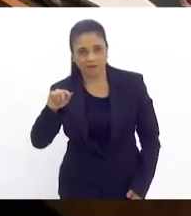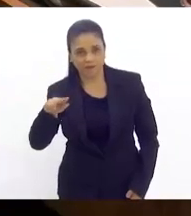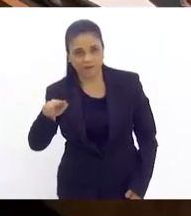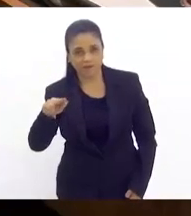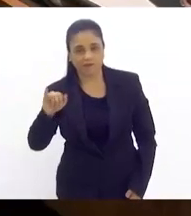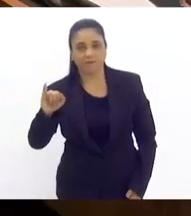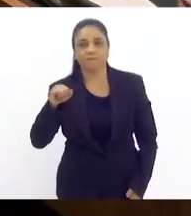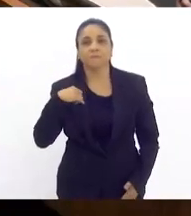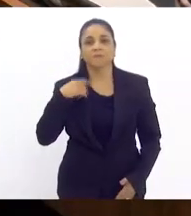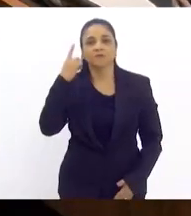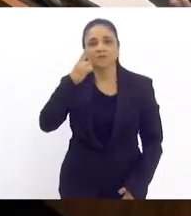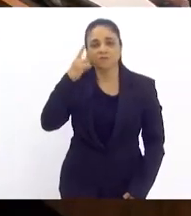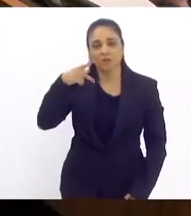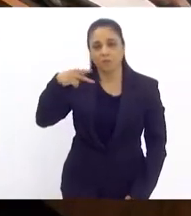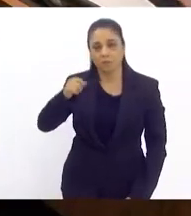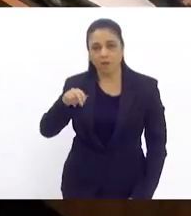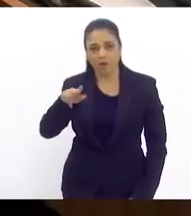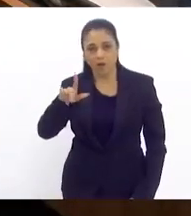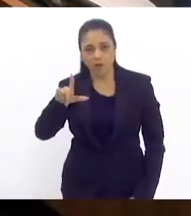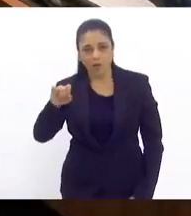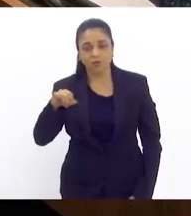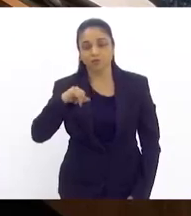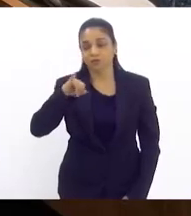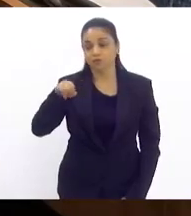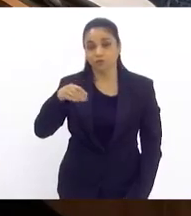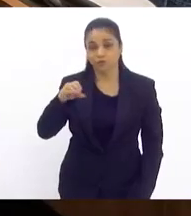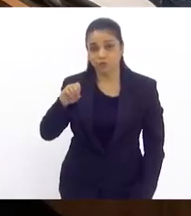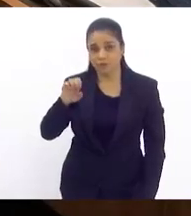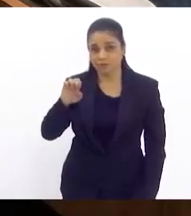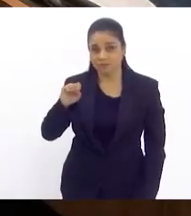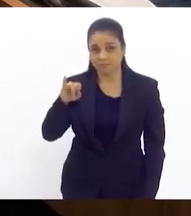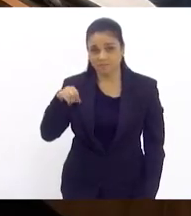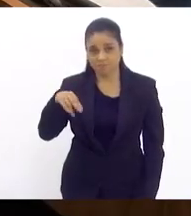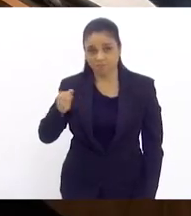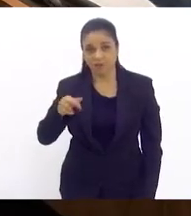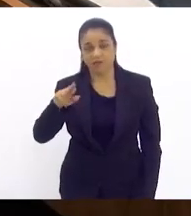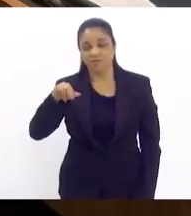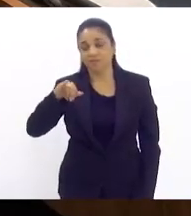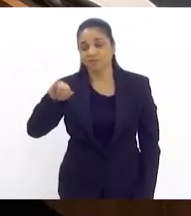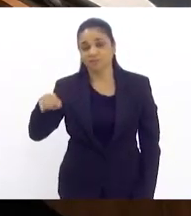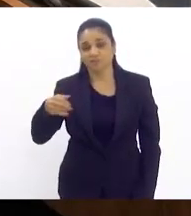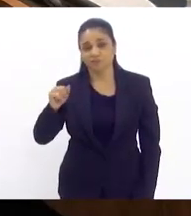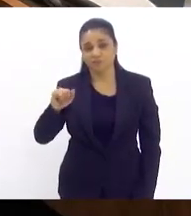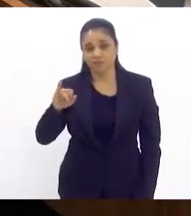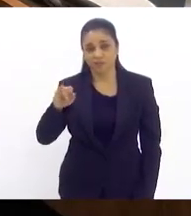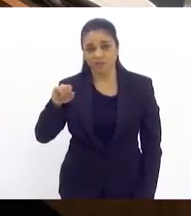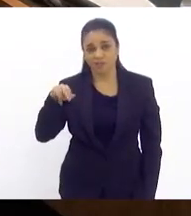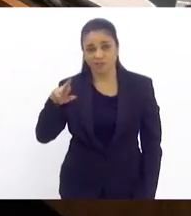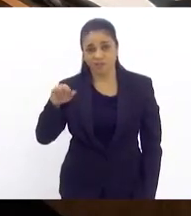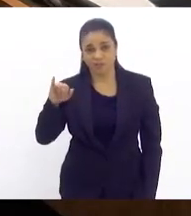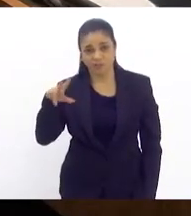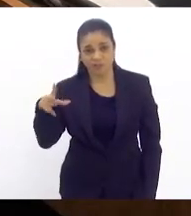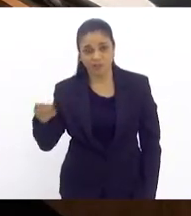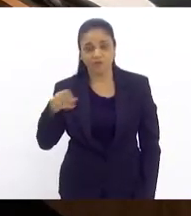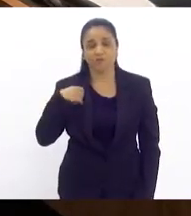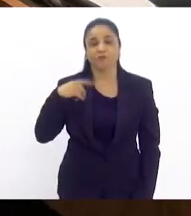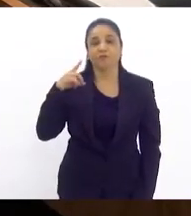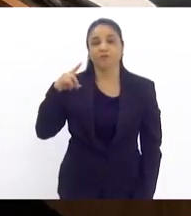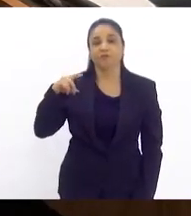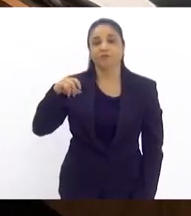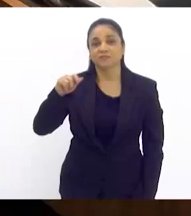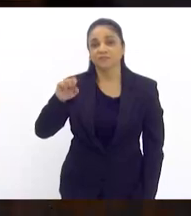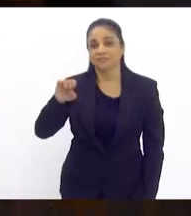Paula pai Deputado Professor Josimar Deputado Jair deputada Érica Deputado Dr